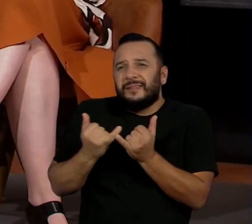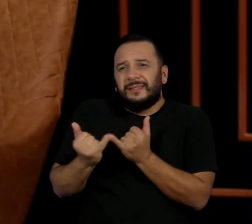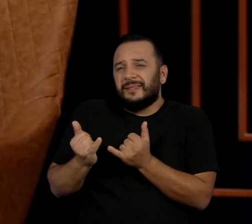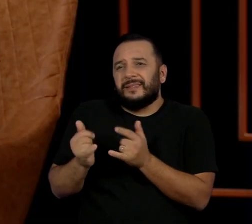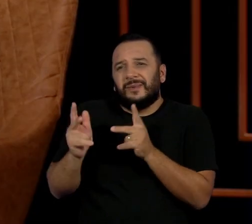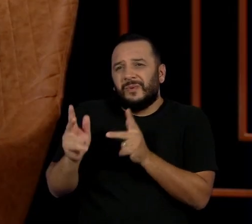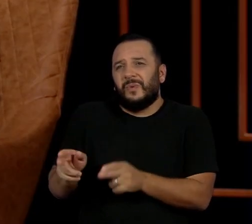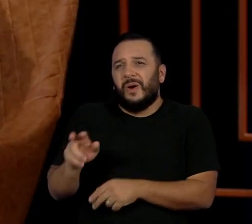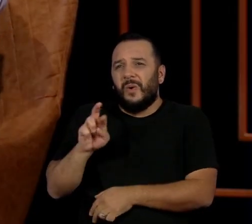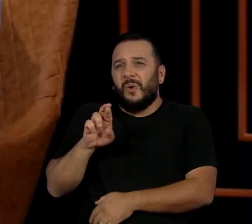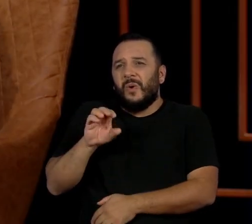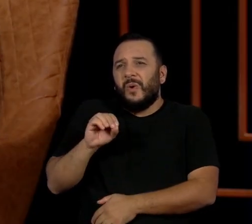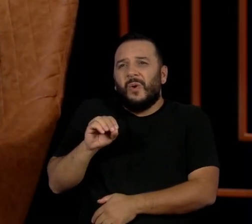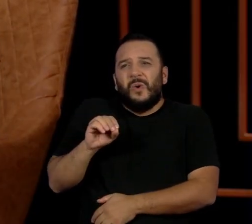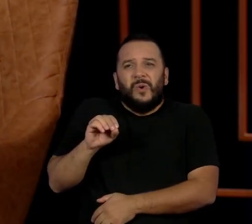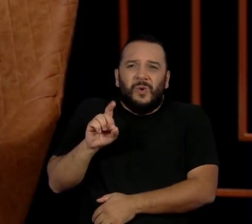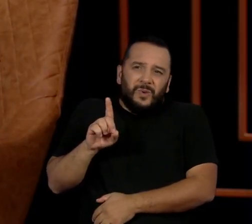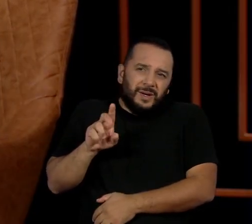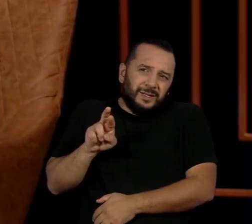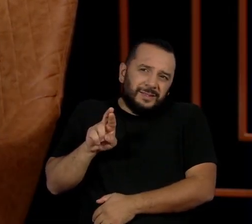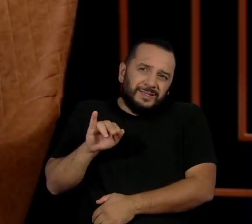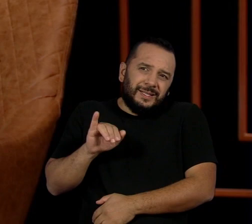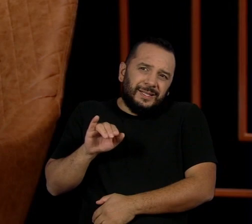pouquinho rodriguiano, já está tudo resolvido.